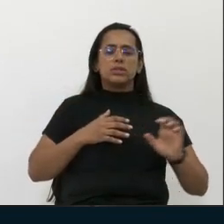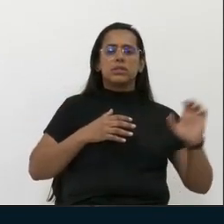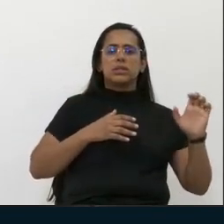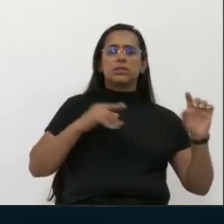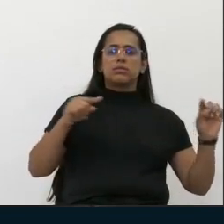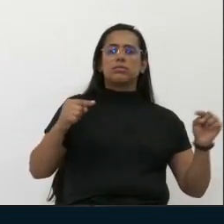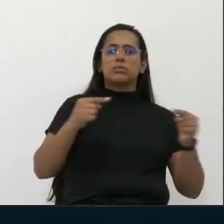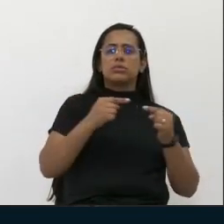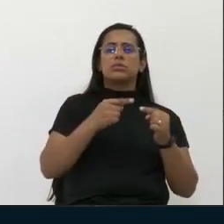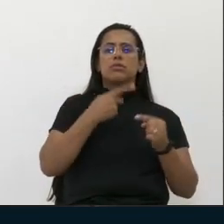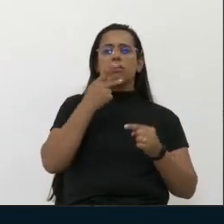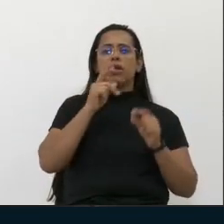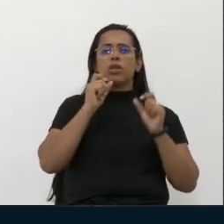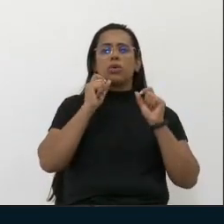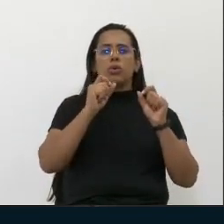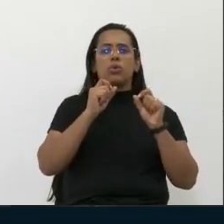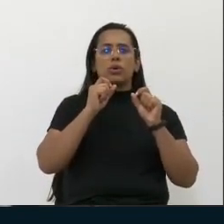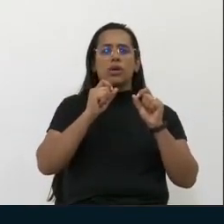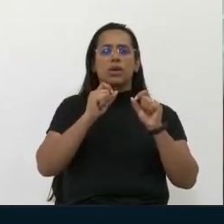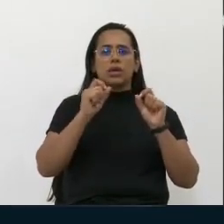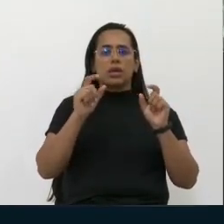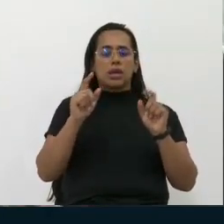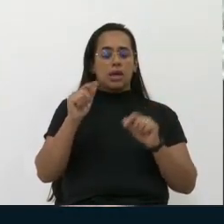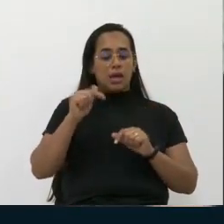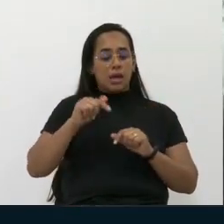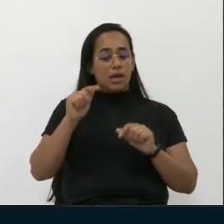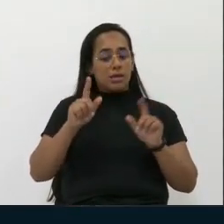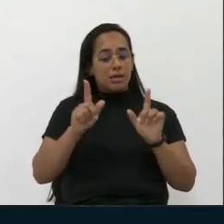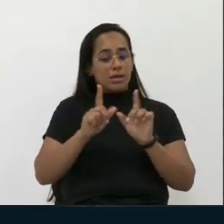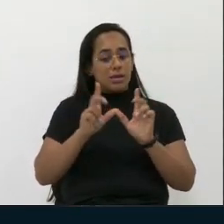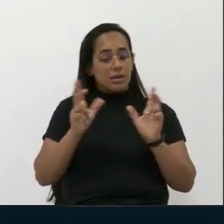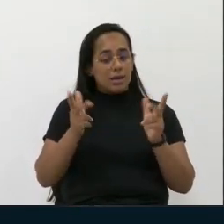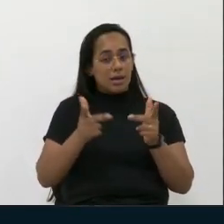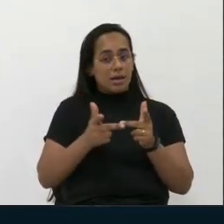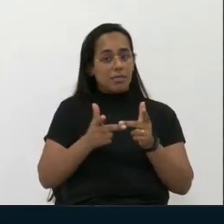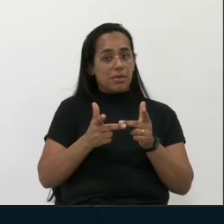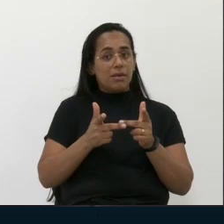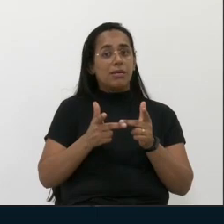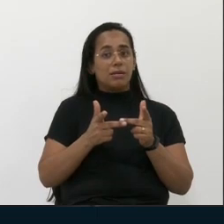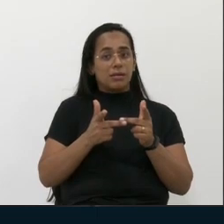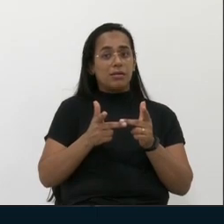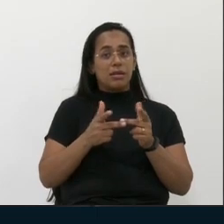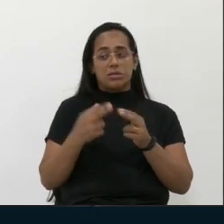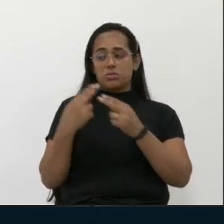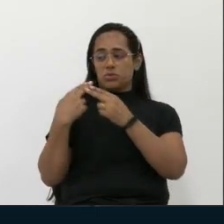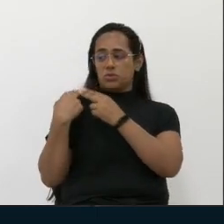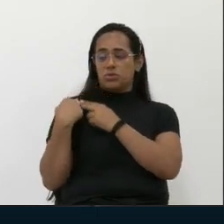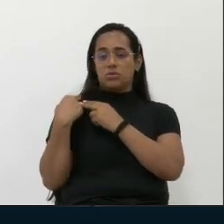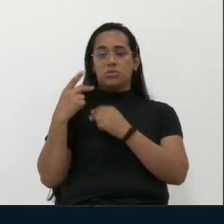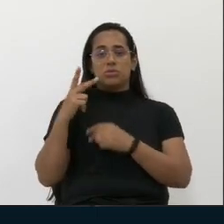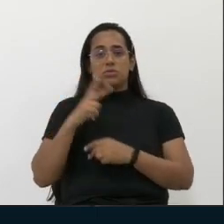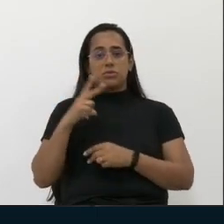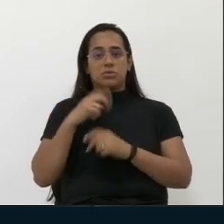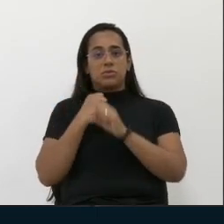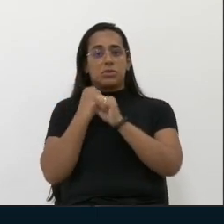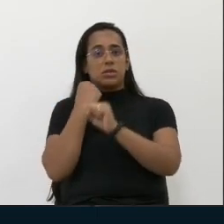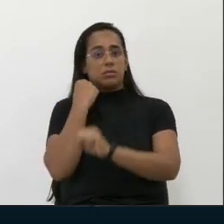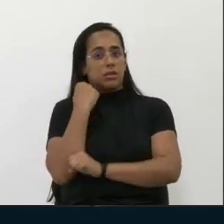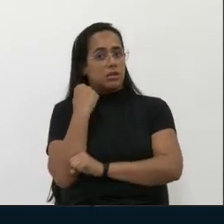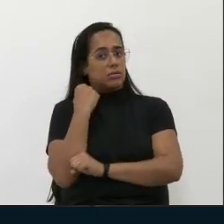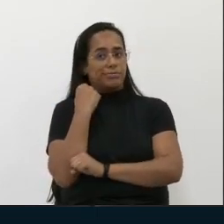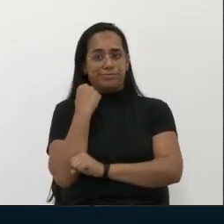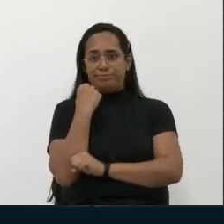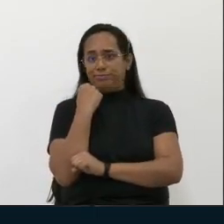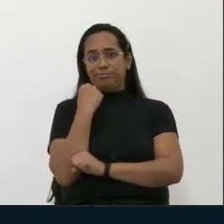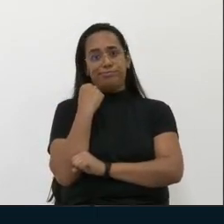Sabesp. Nós participamos, sim, porque nós somos um segundo consumidor